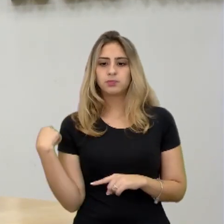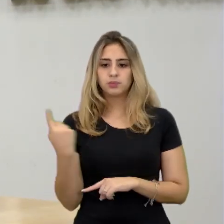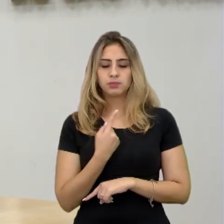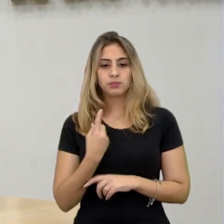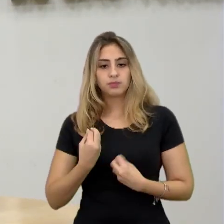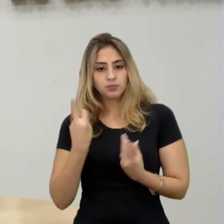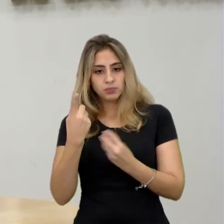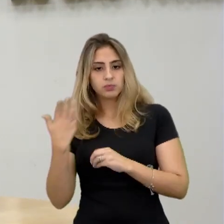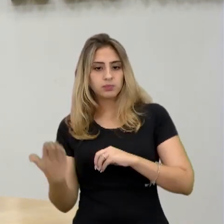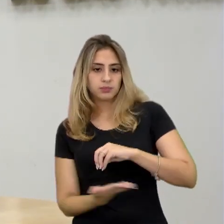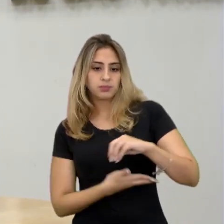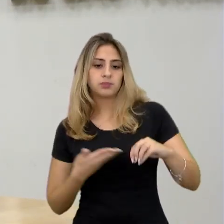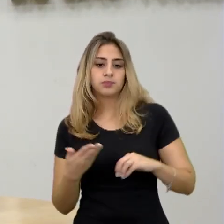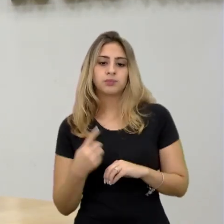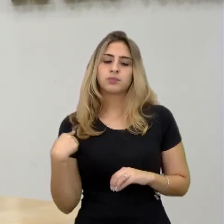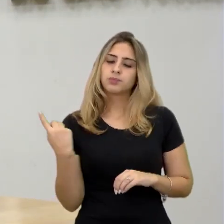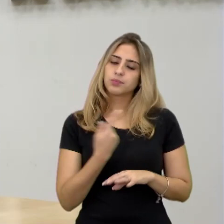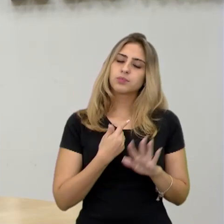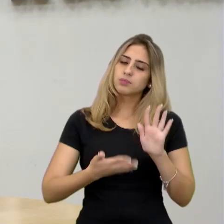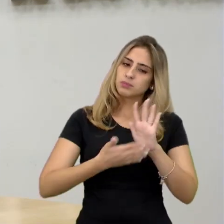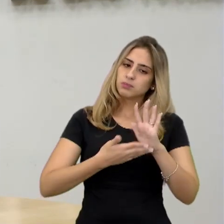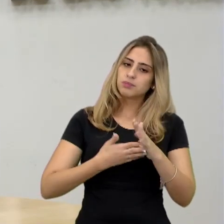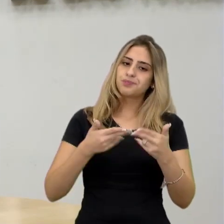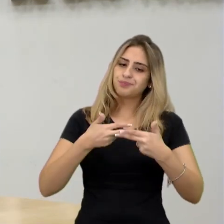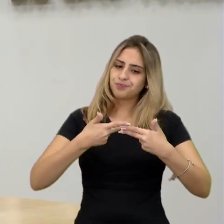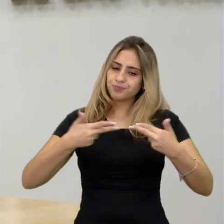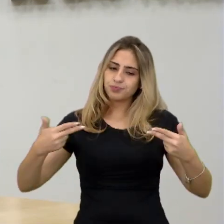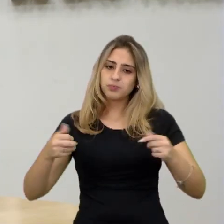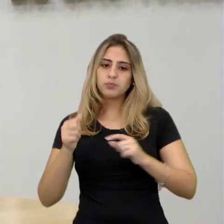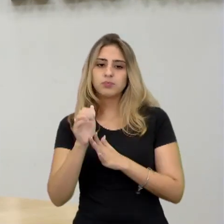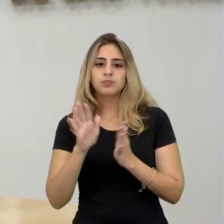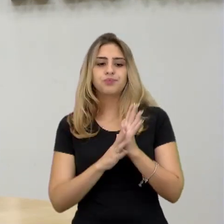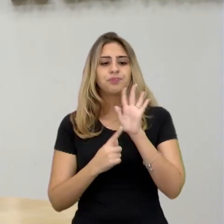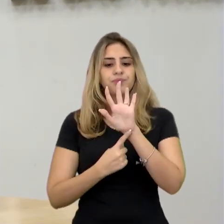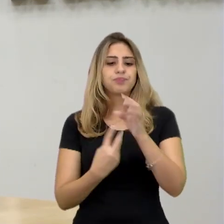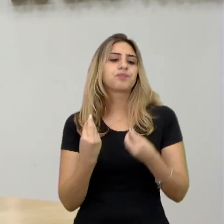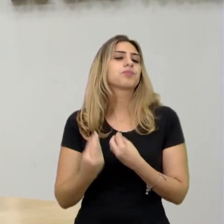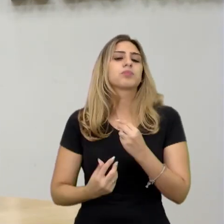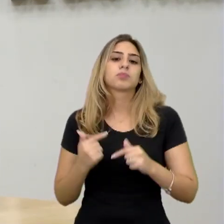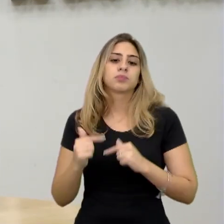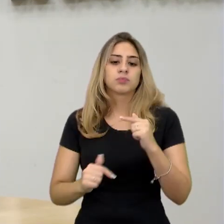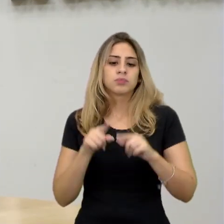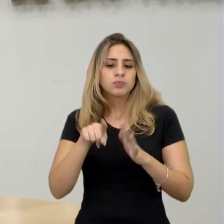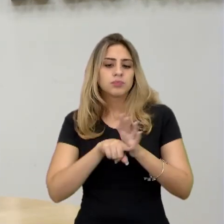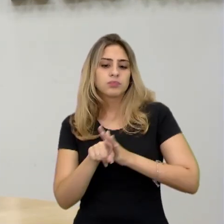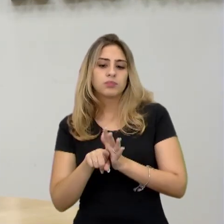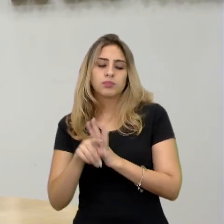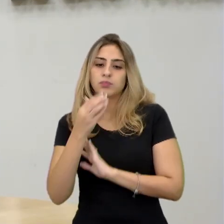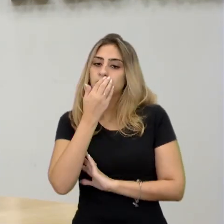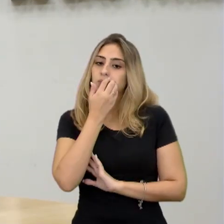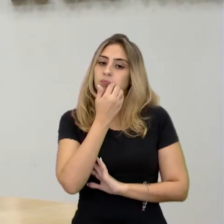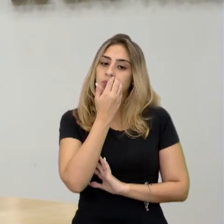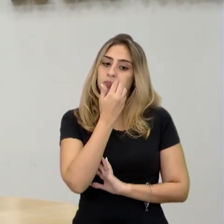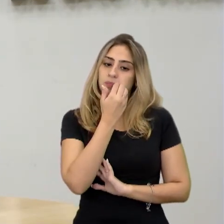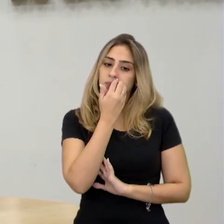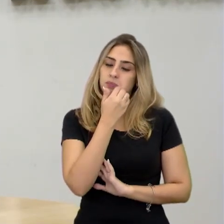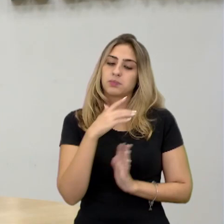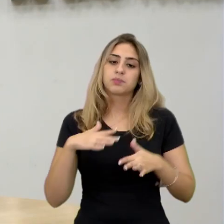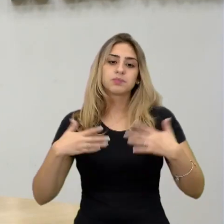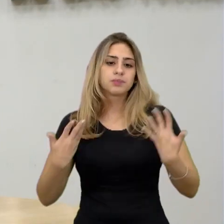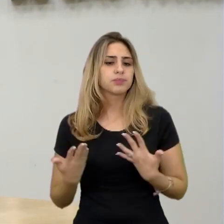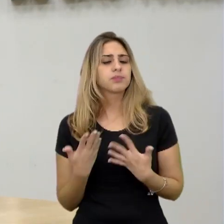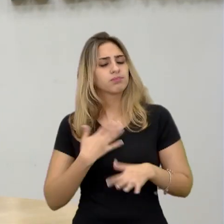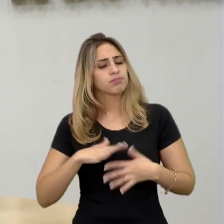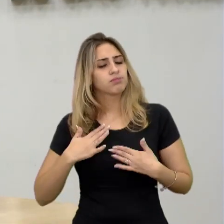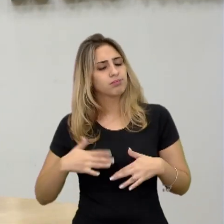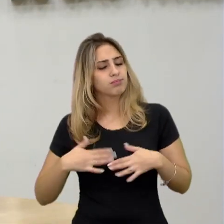uma base e a gente vai propor algumas atividades e mostrar como é que funciona essa pesquisa. Então,